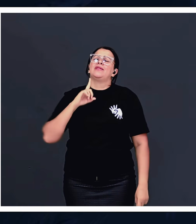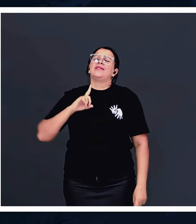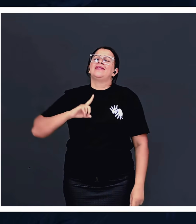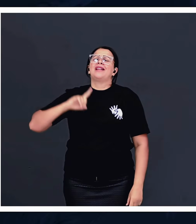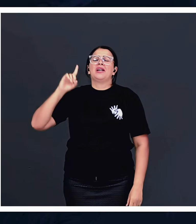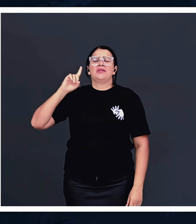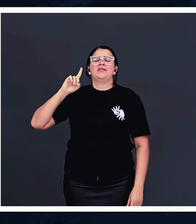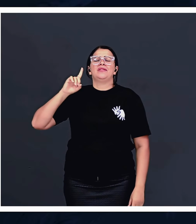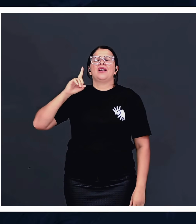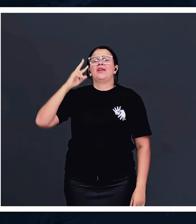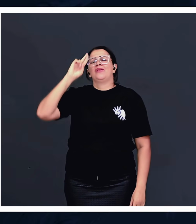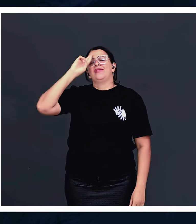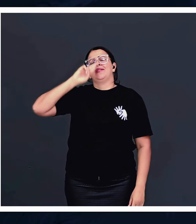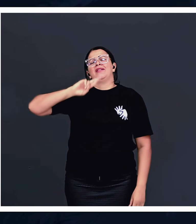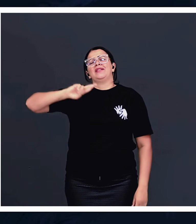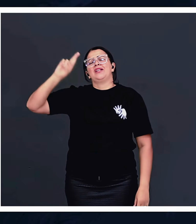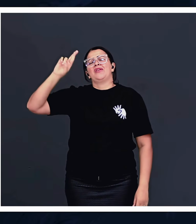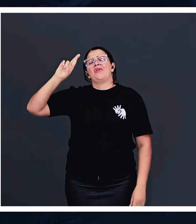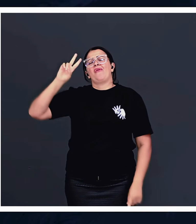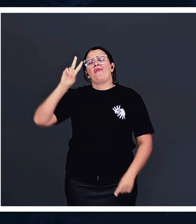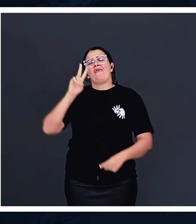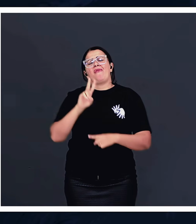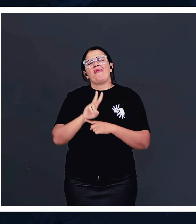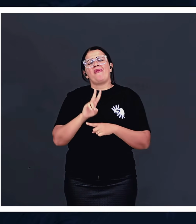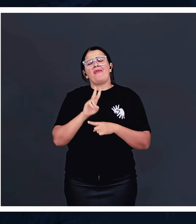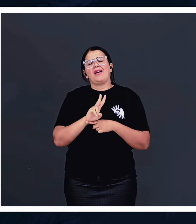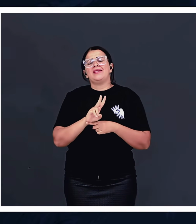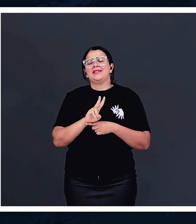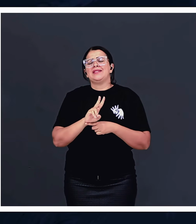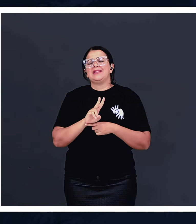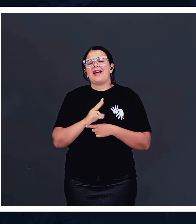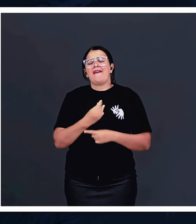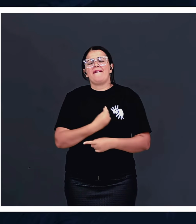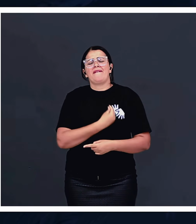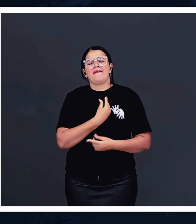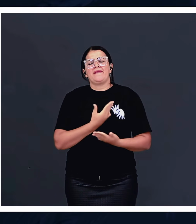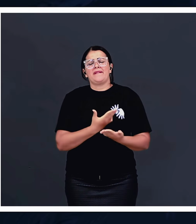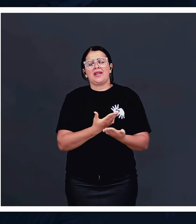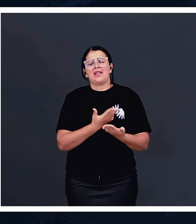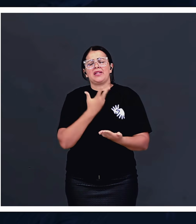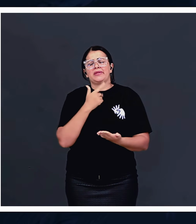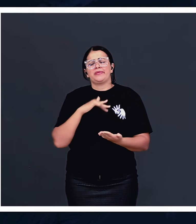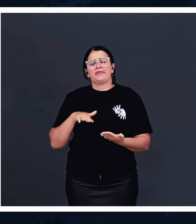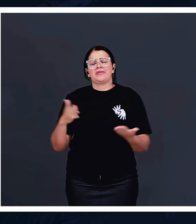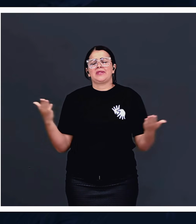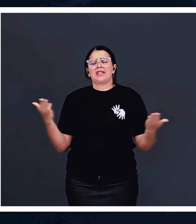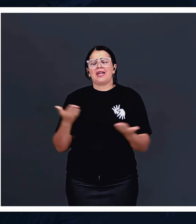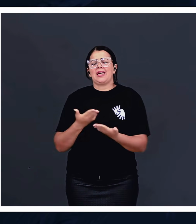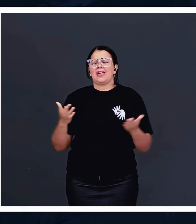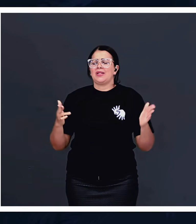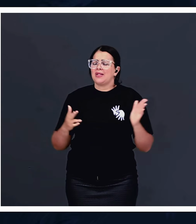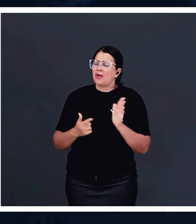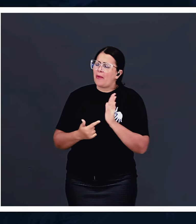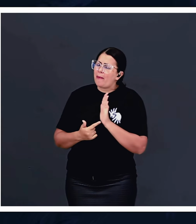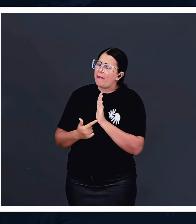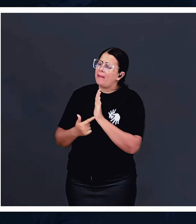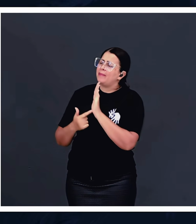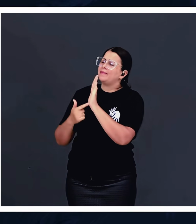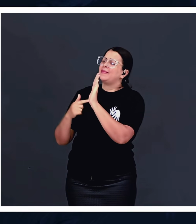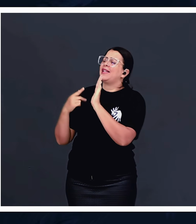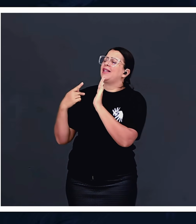Deus, que o Senhor guarde a vida dela. Nós apresentamos a Ana Lia na